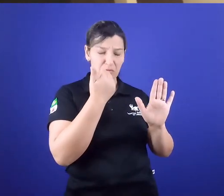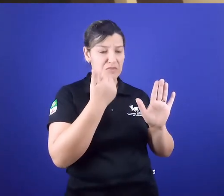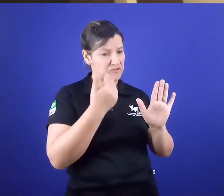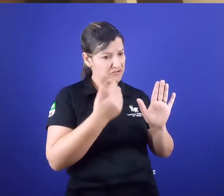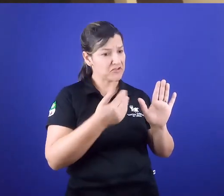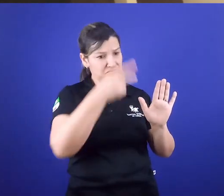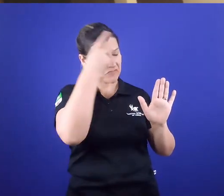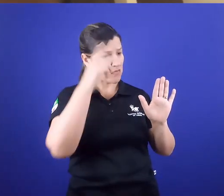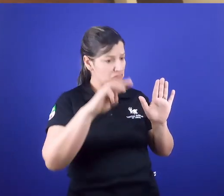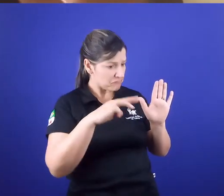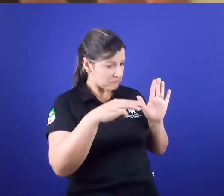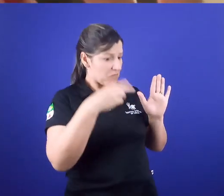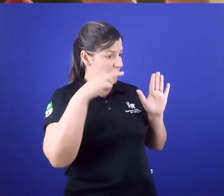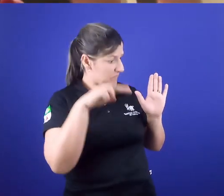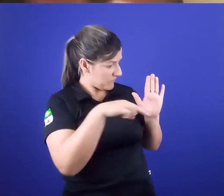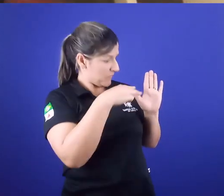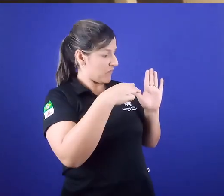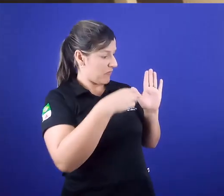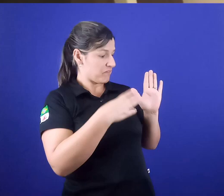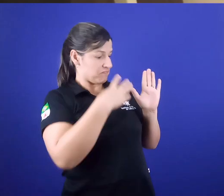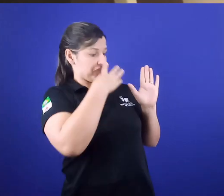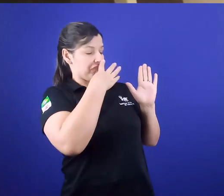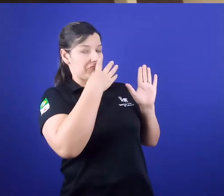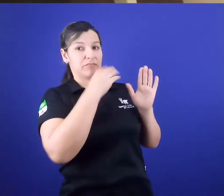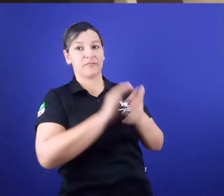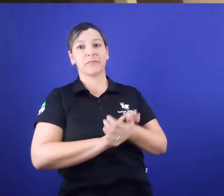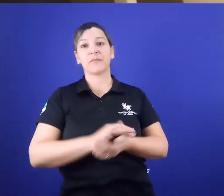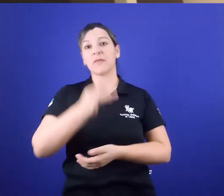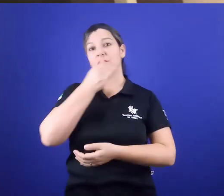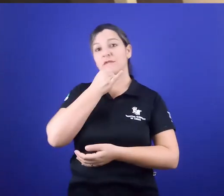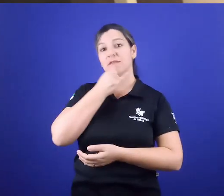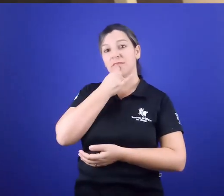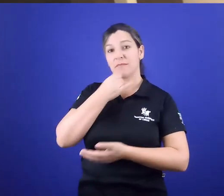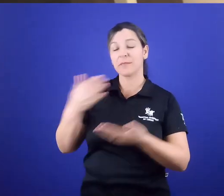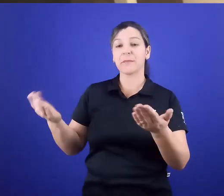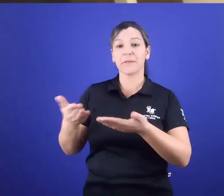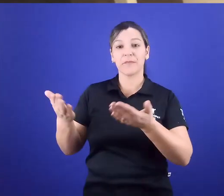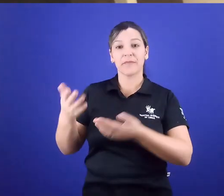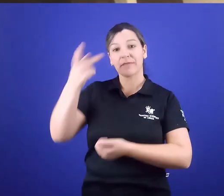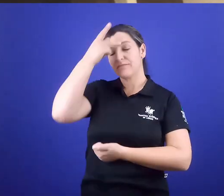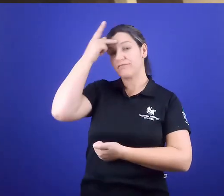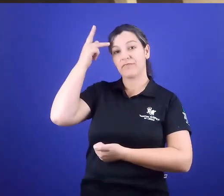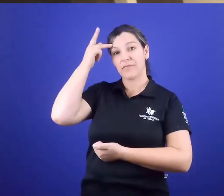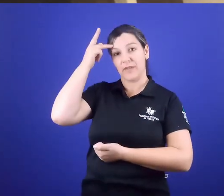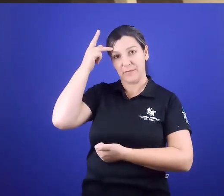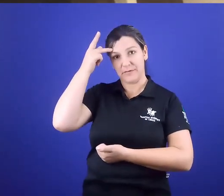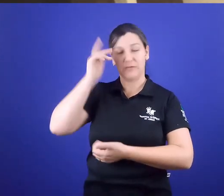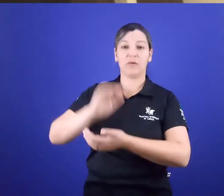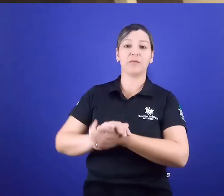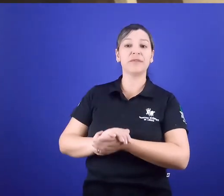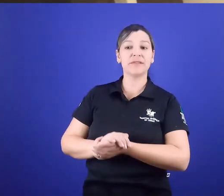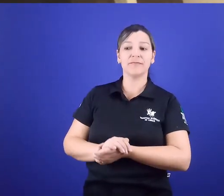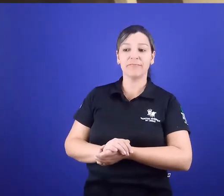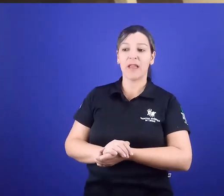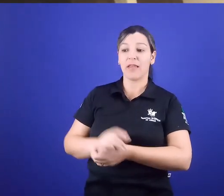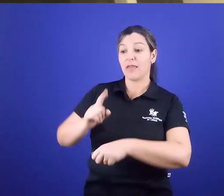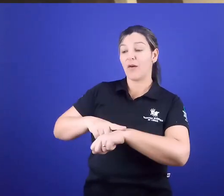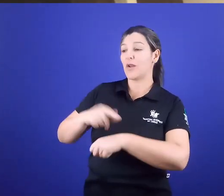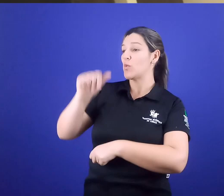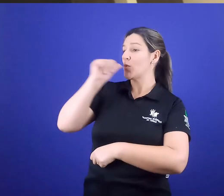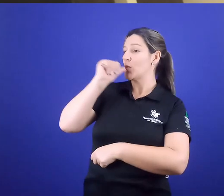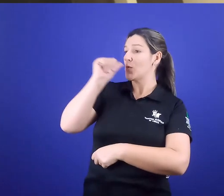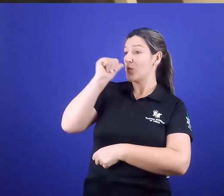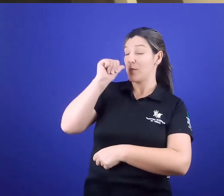né, gente? As pessoas criam tanto que virou moda servir a bebida no pote, né? Naquele pote de maionese, pote de